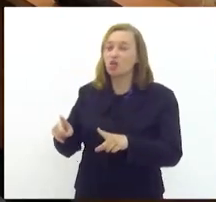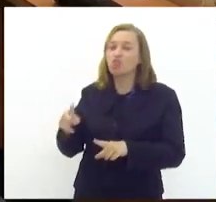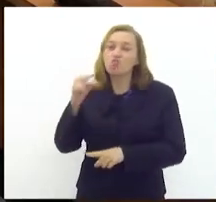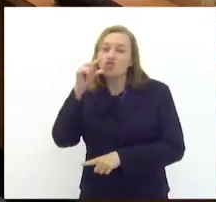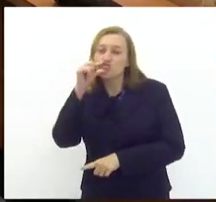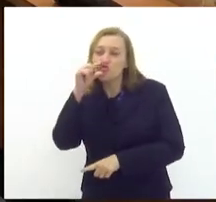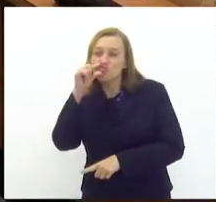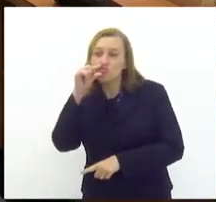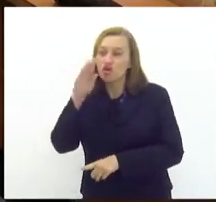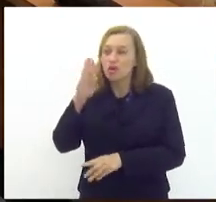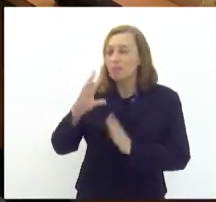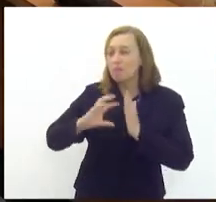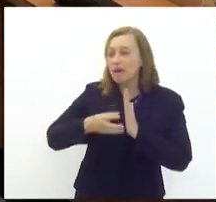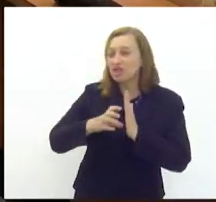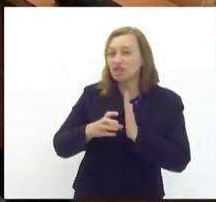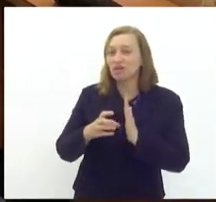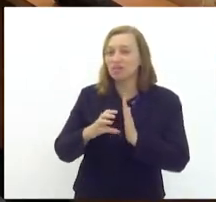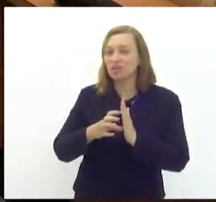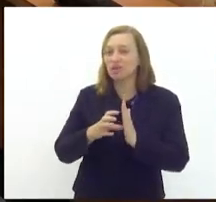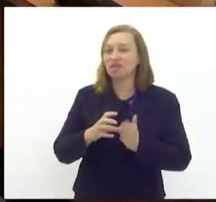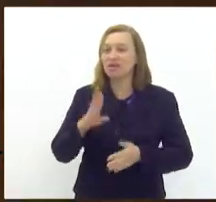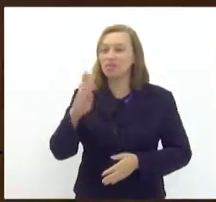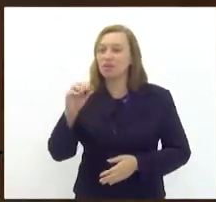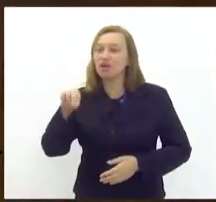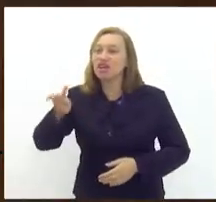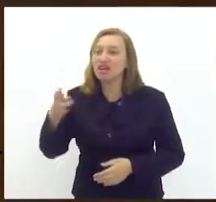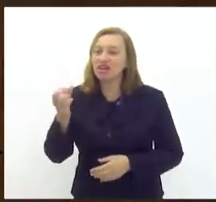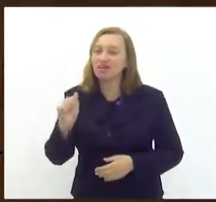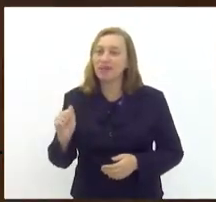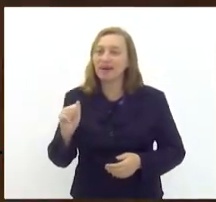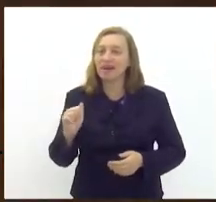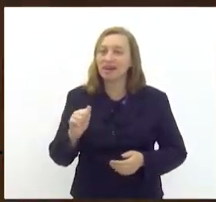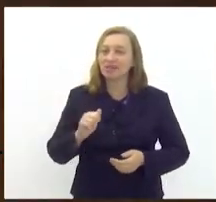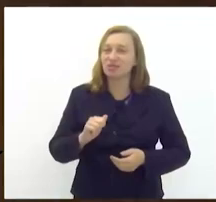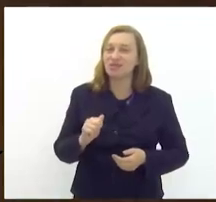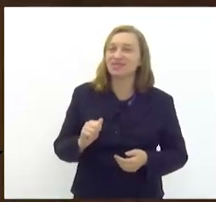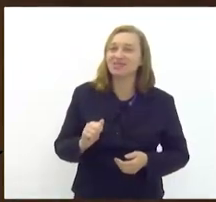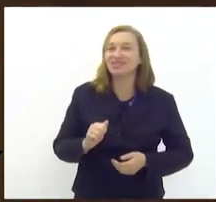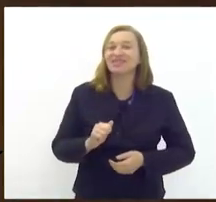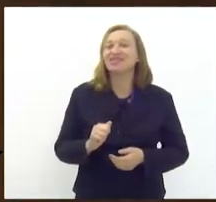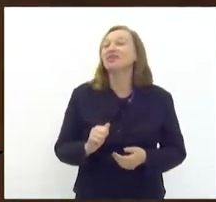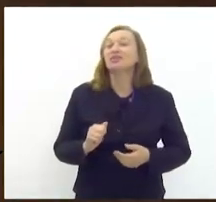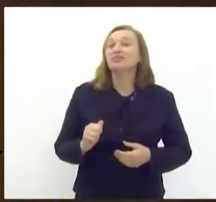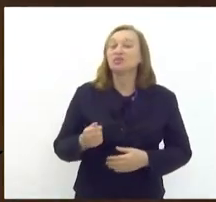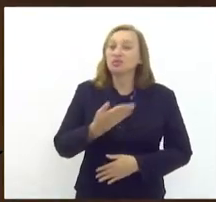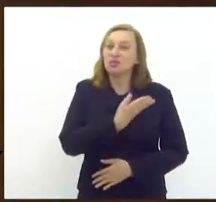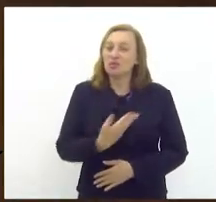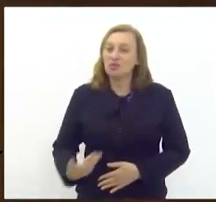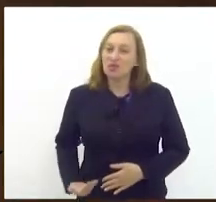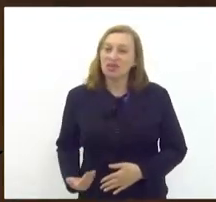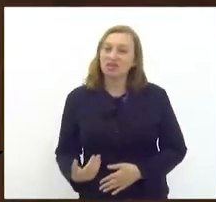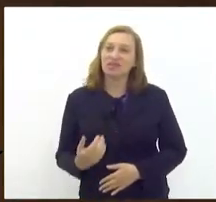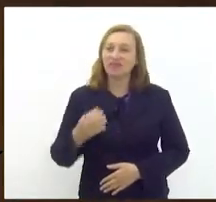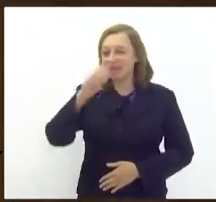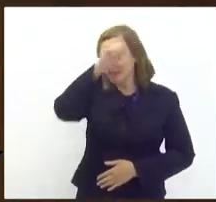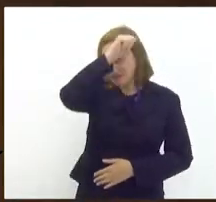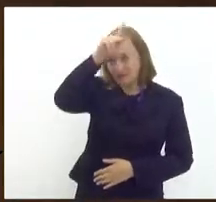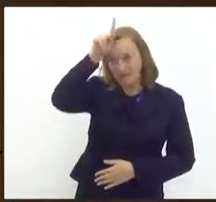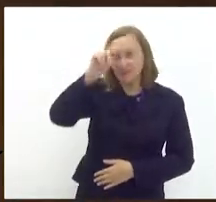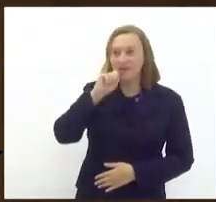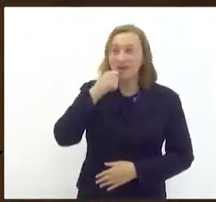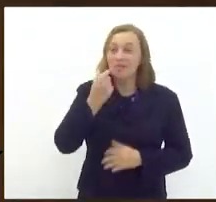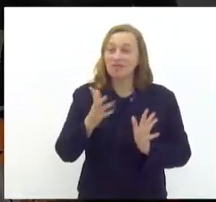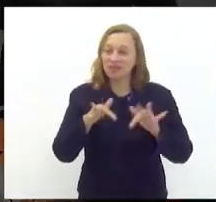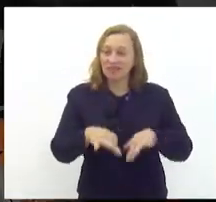mais uma vez cumprindo o seu papel de manutenção da boquinha no governo Eduardo Paes é